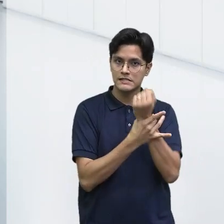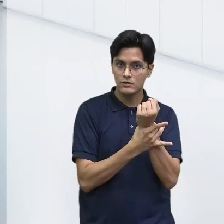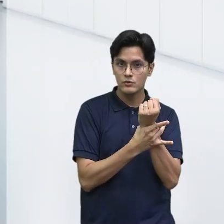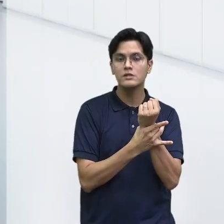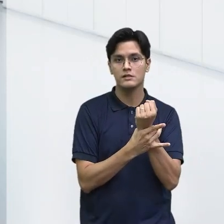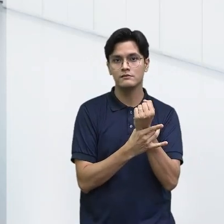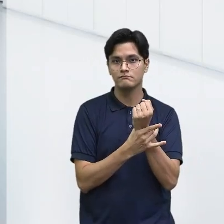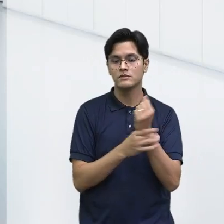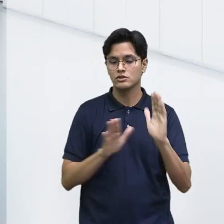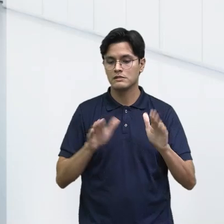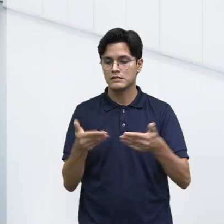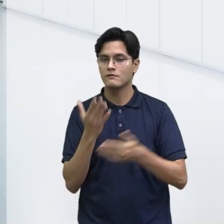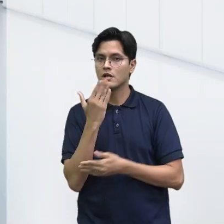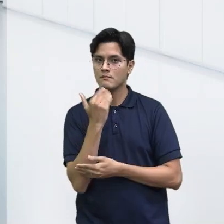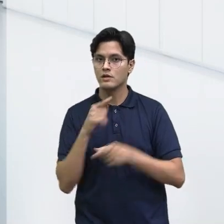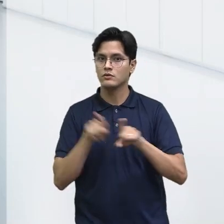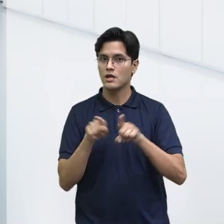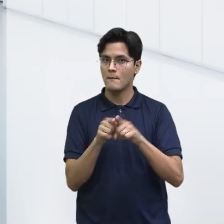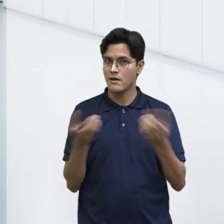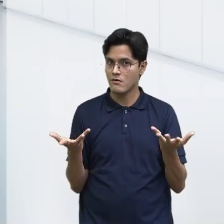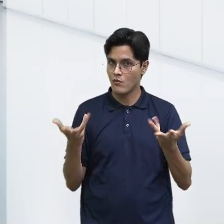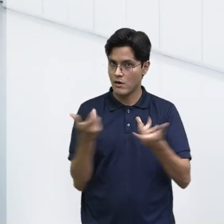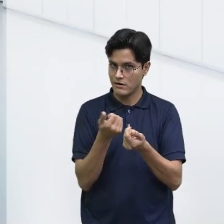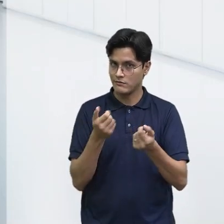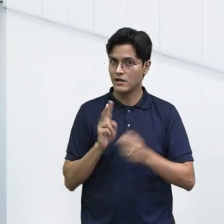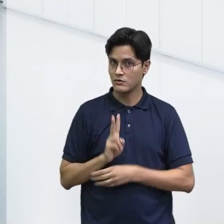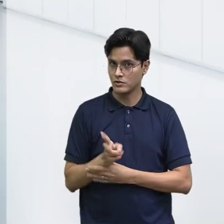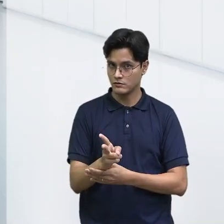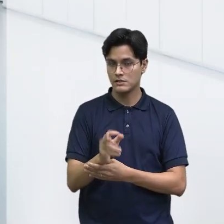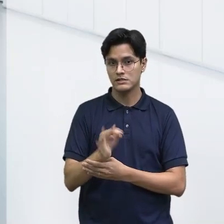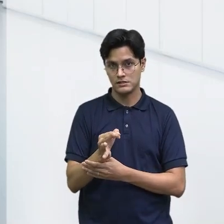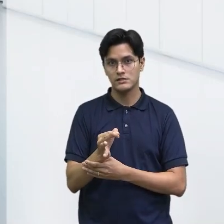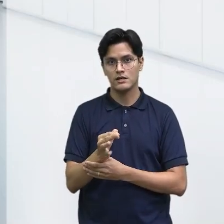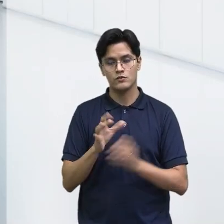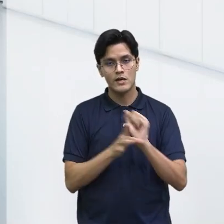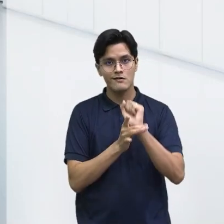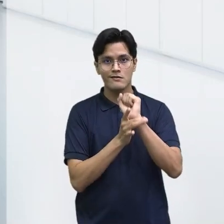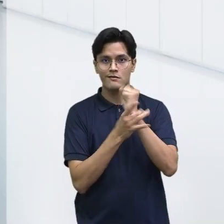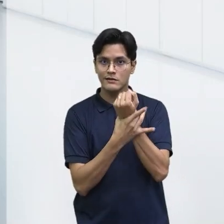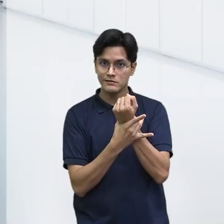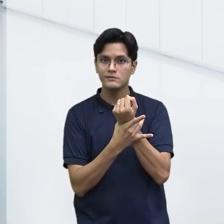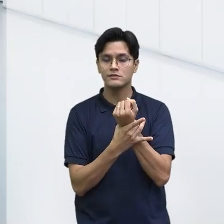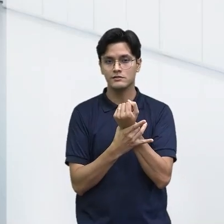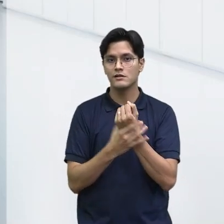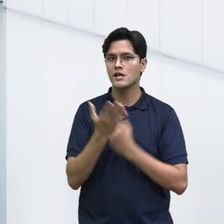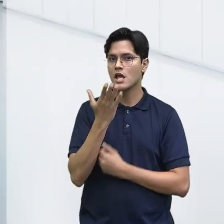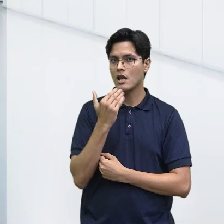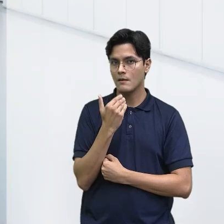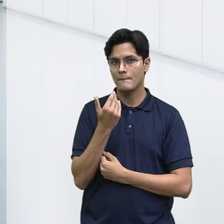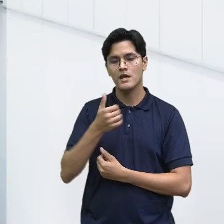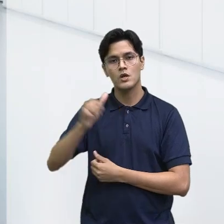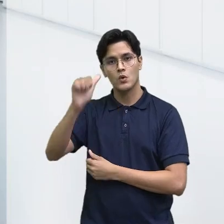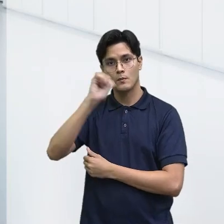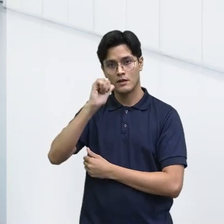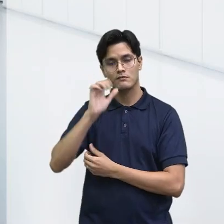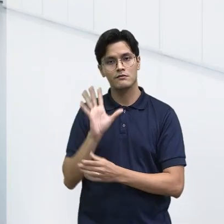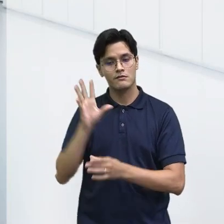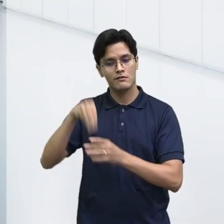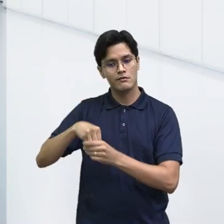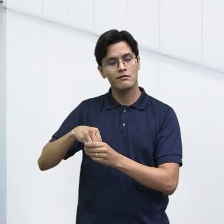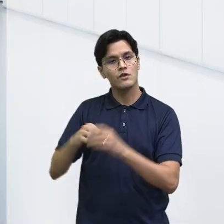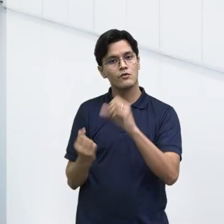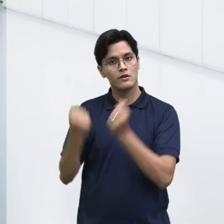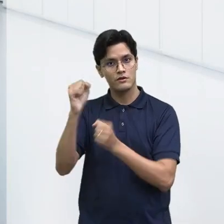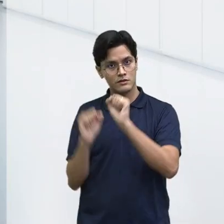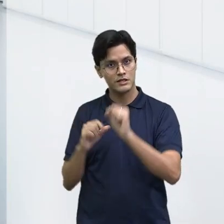e a sua qualidade também. E para garantir a segurança dos alimentos e das bebidas, dentro da indústria nós adotamos algumas